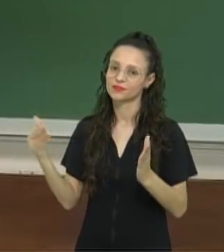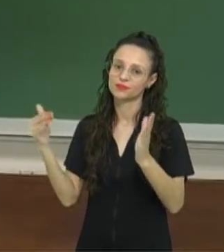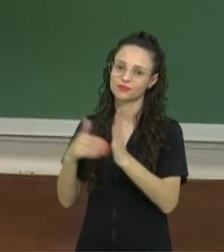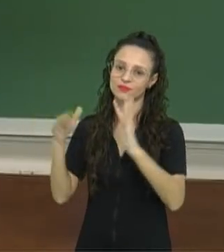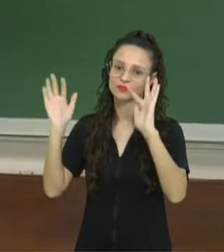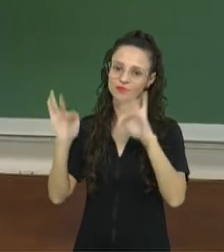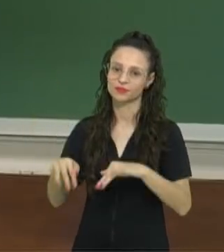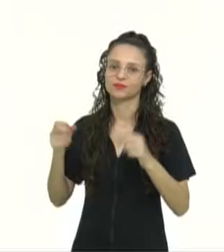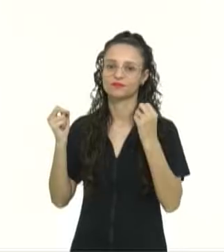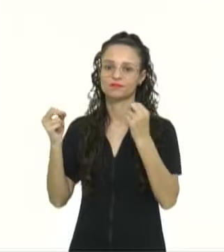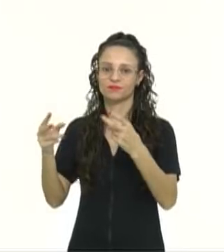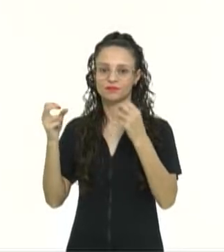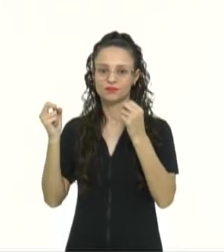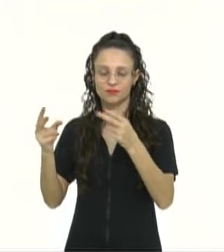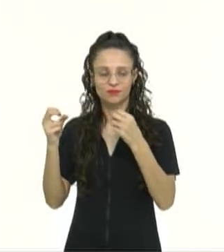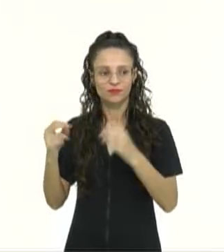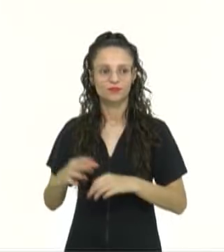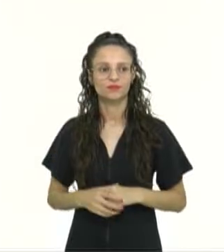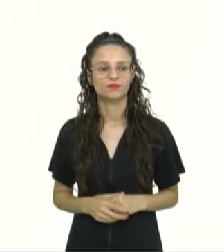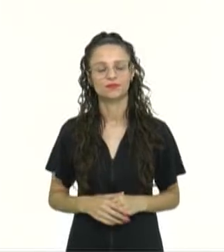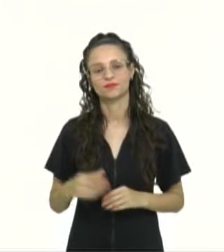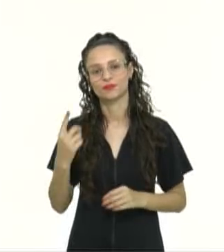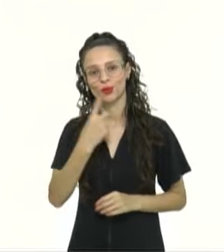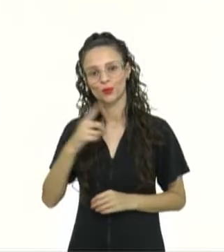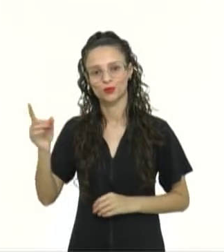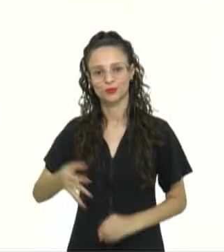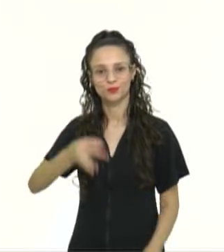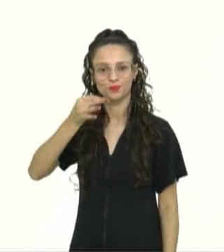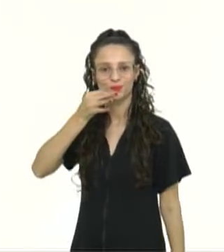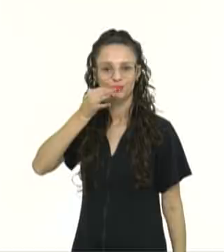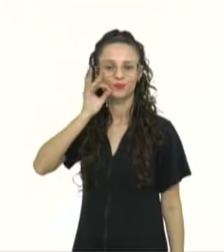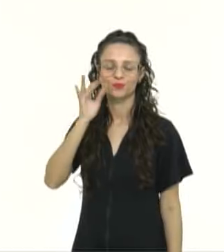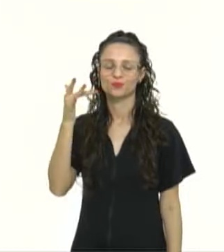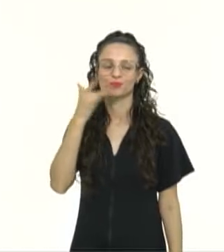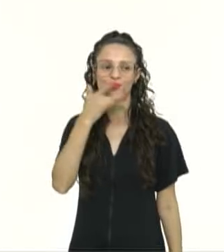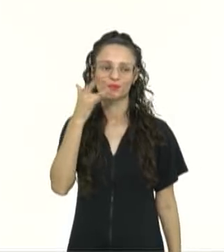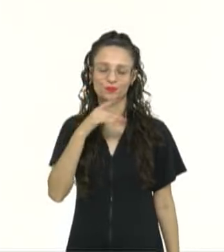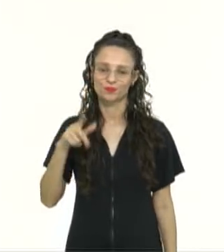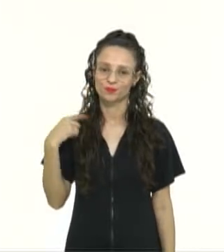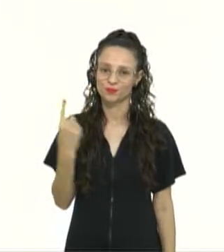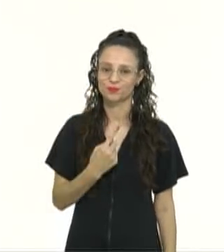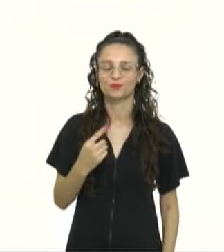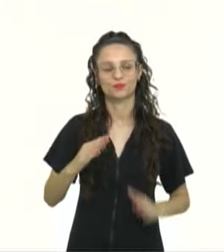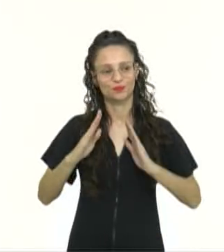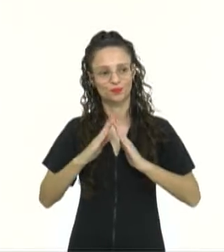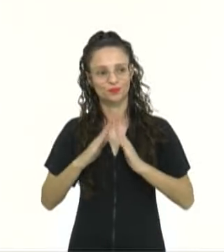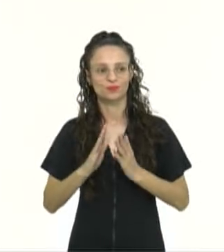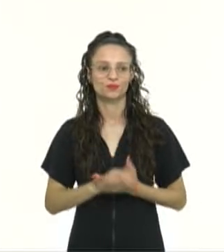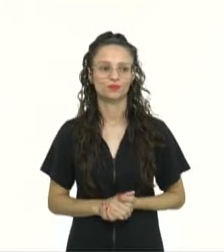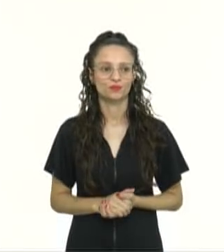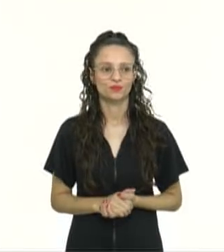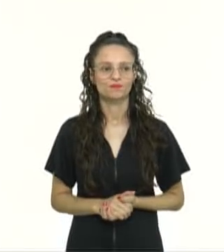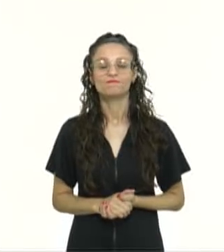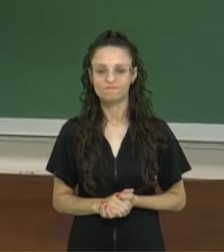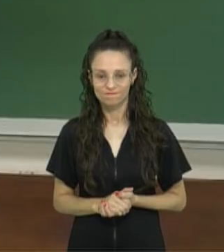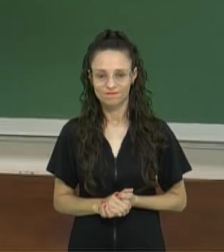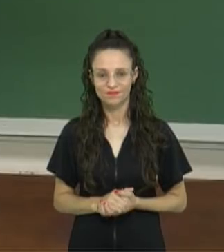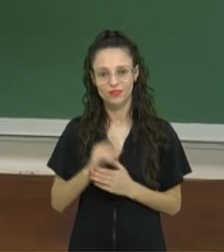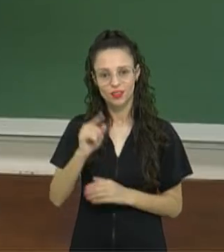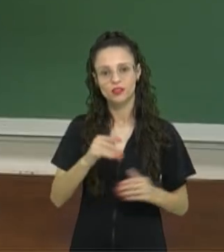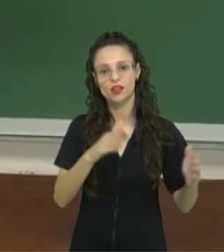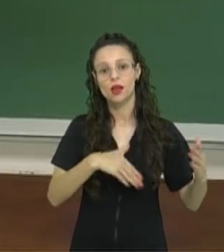daí a comercialização do café e ele chegando bem gostoso ali para nós, né, na nossa mesa. Então esse é